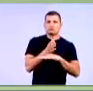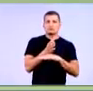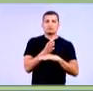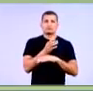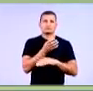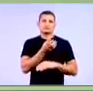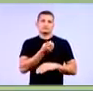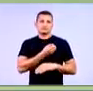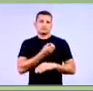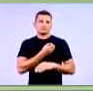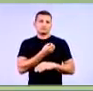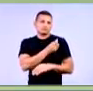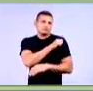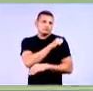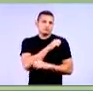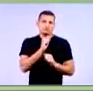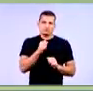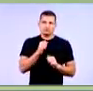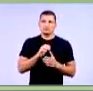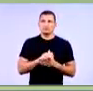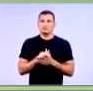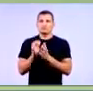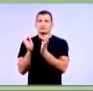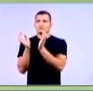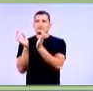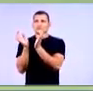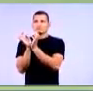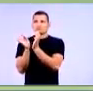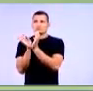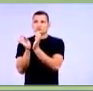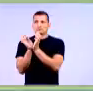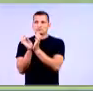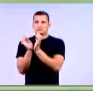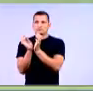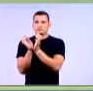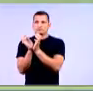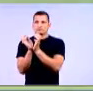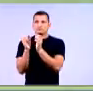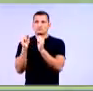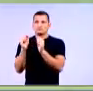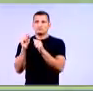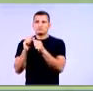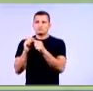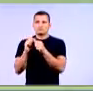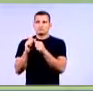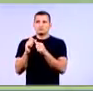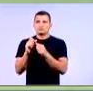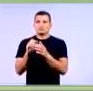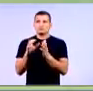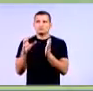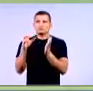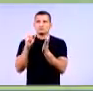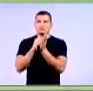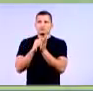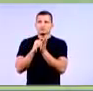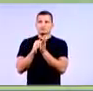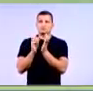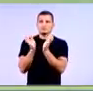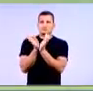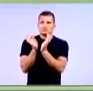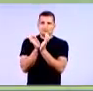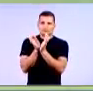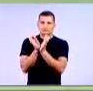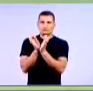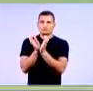Então, ele consulta a nota. E quais são as operações que podem ser realizadas na turma? pode ser realizado o cadastro